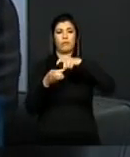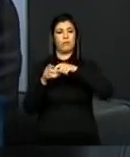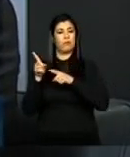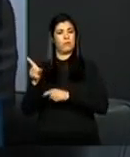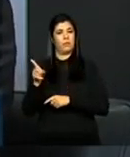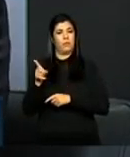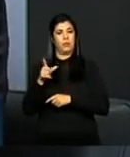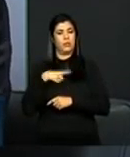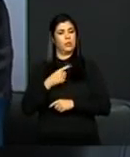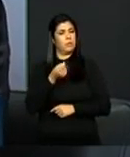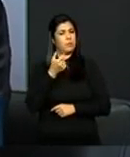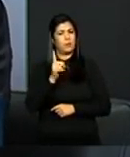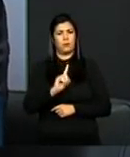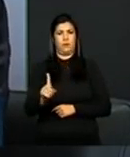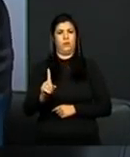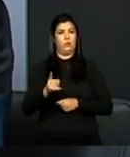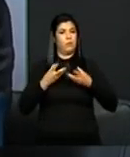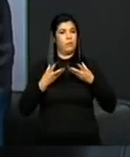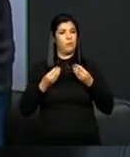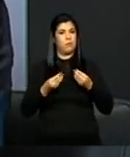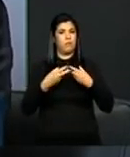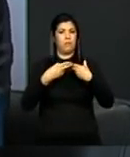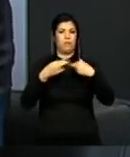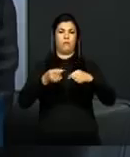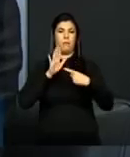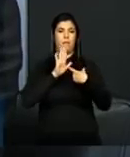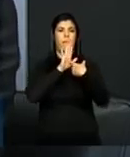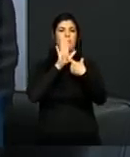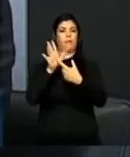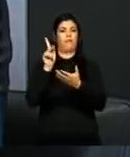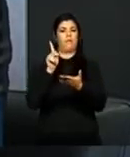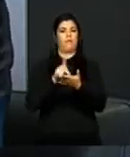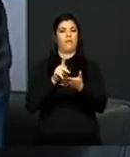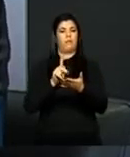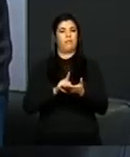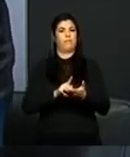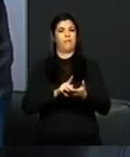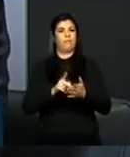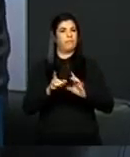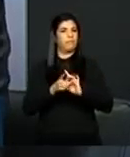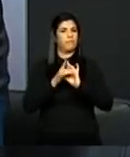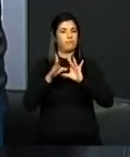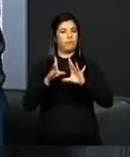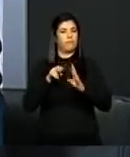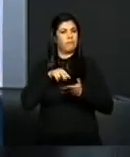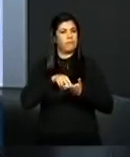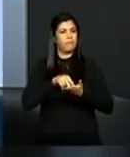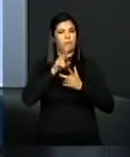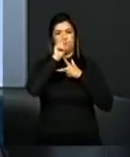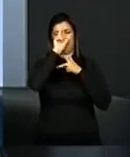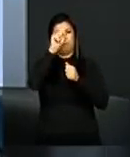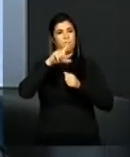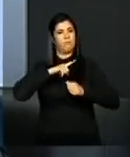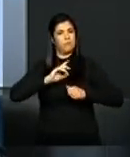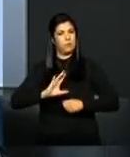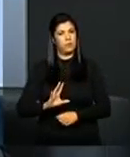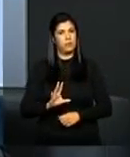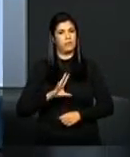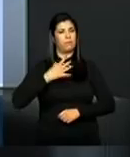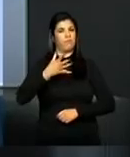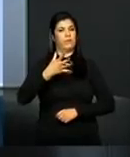pouca coisa. Isso revela uma decisão e revela uma disposição firme e forte de um governo de encarar esse